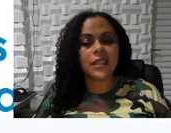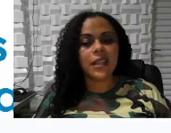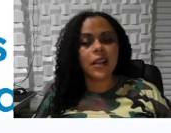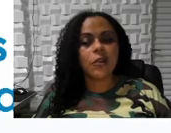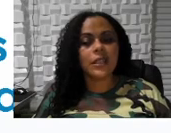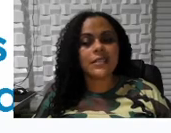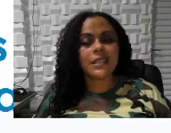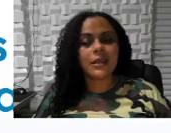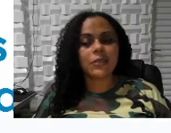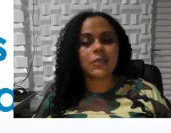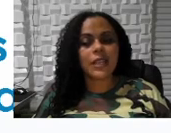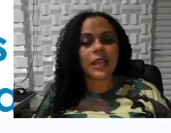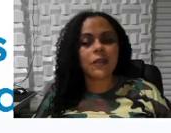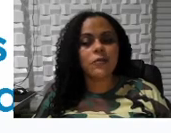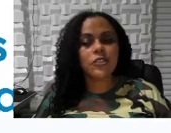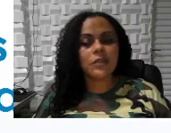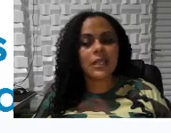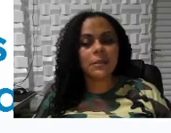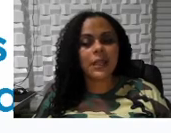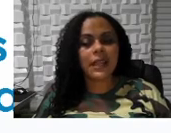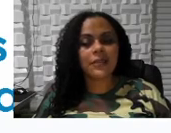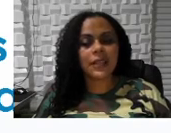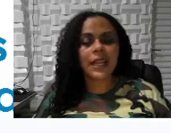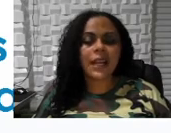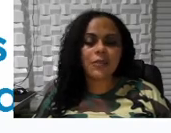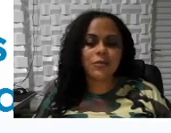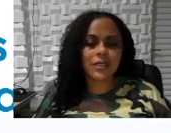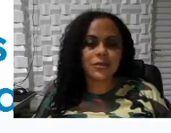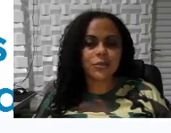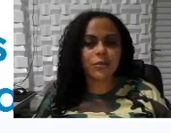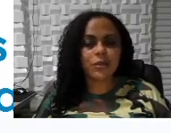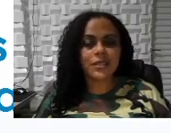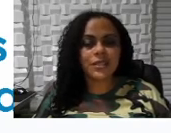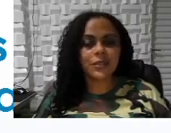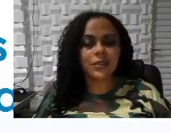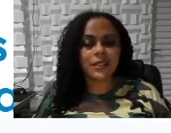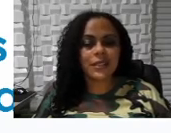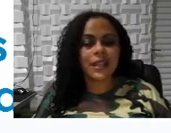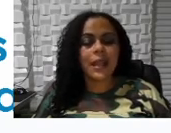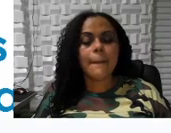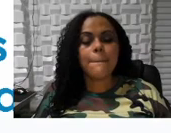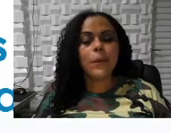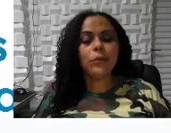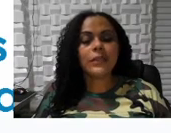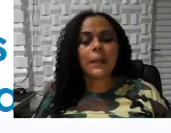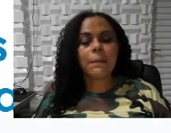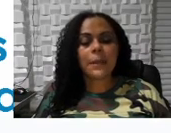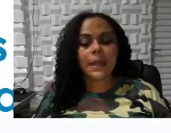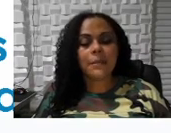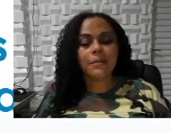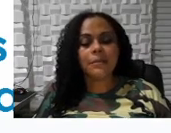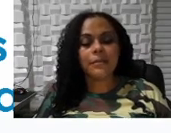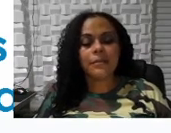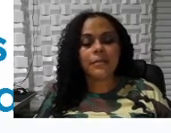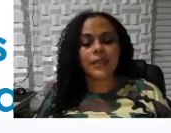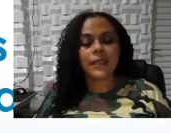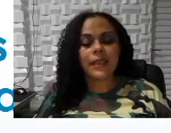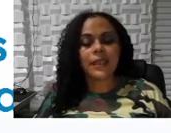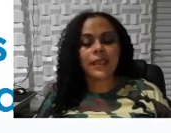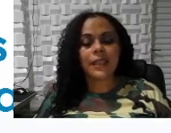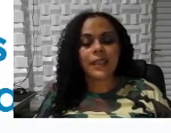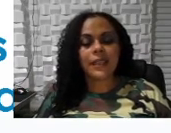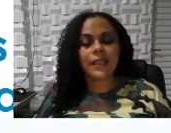quando a sílaba tônica é a última da palavra. Agudas ou oxítonas. Pontapé,